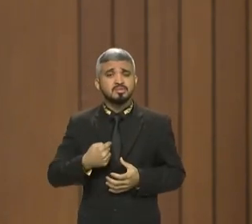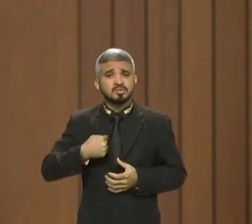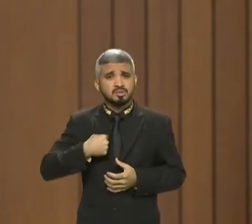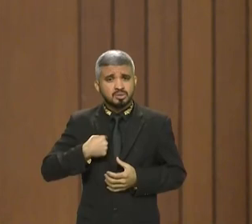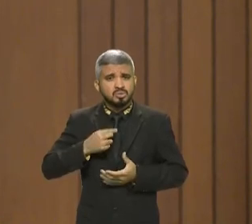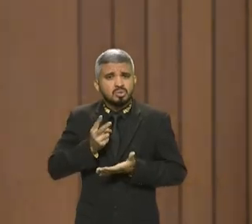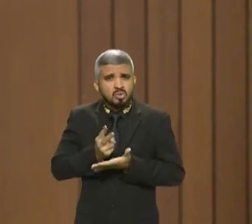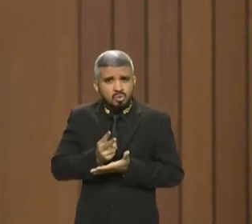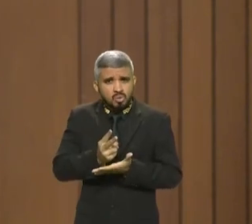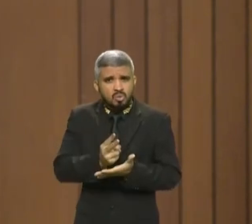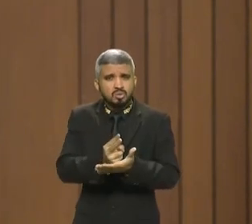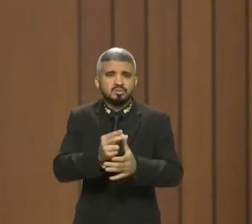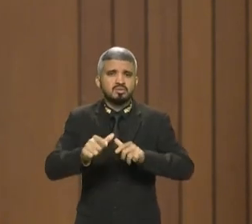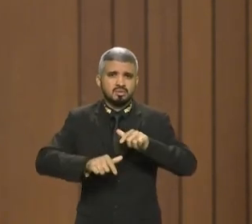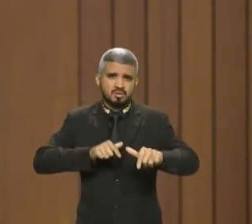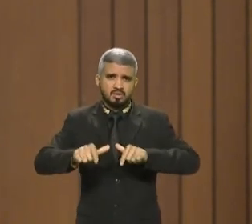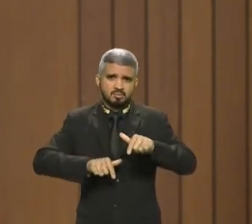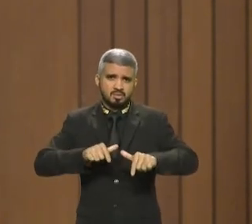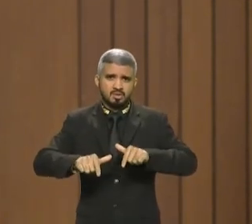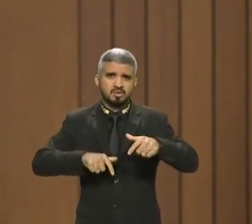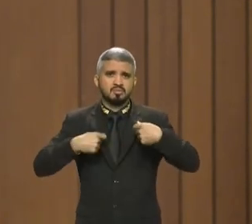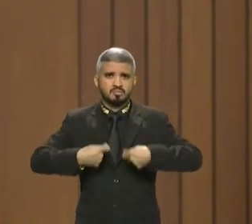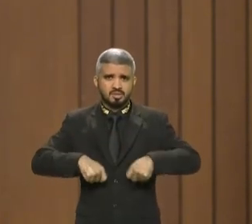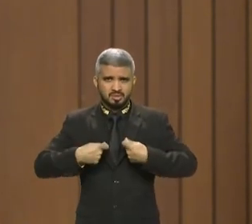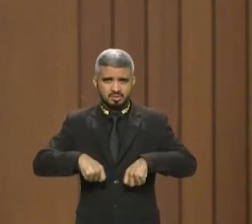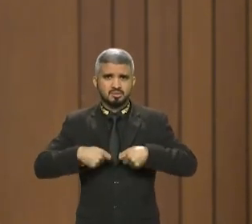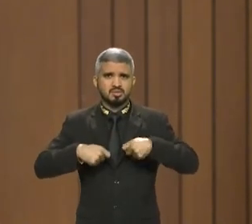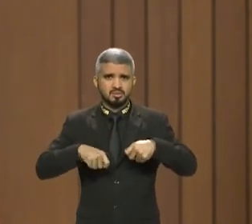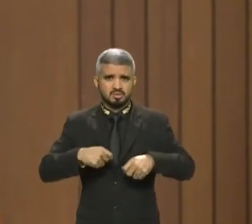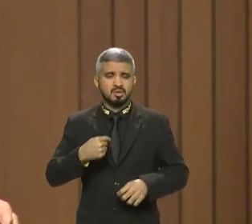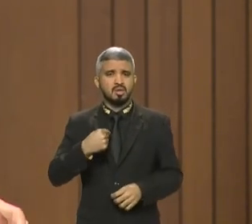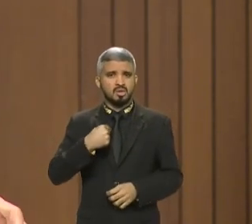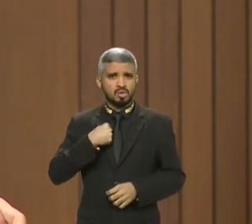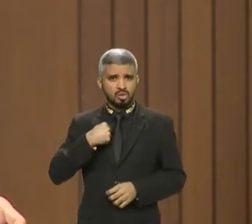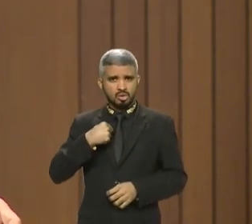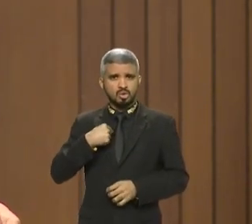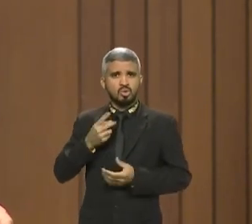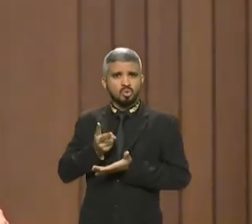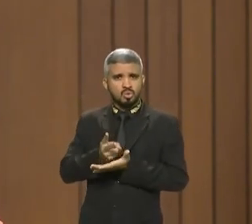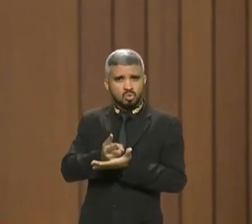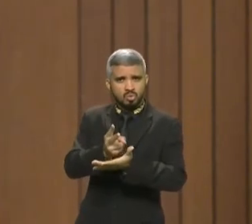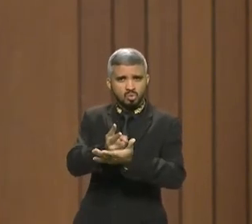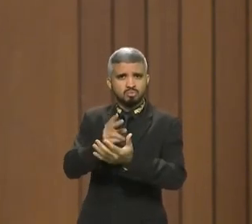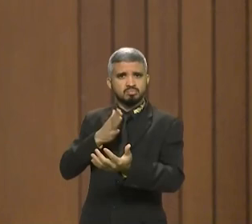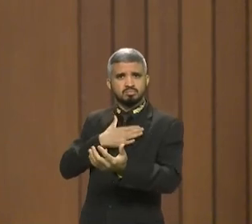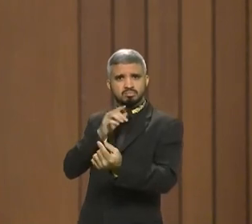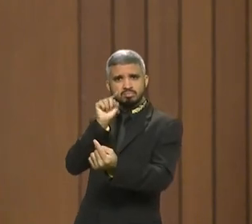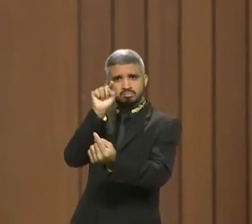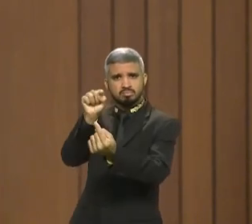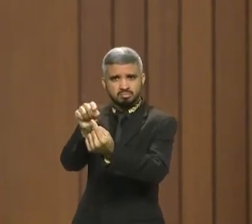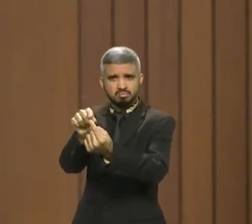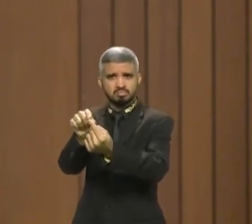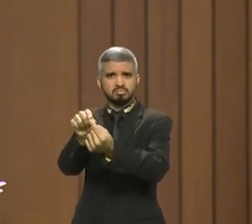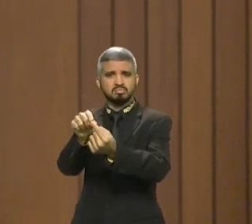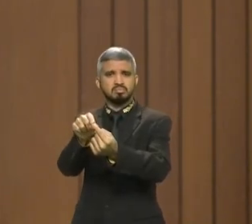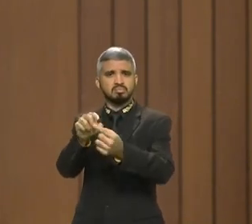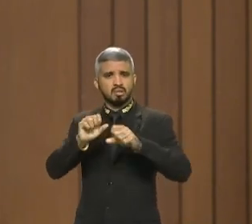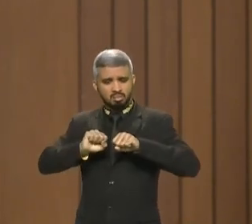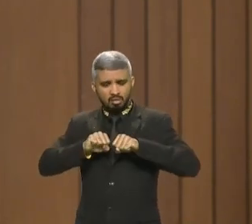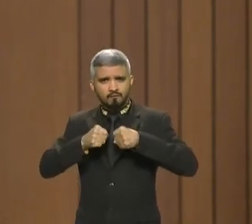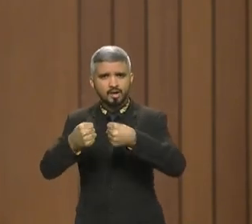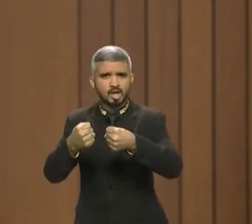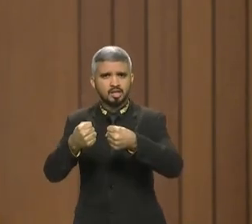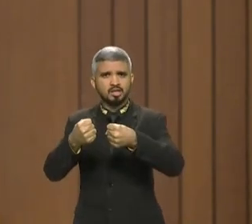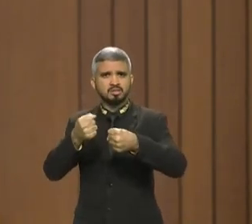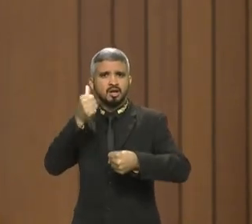muito, vou continuar buscando o meu propósito, principalmente agora, por tudo que eu estou vivendo, que é de defender todas as